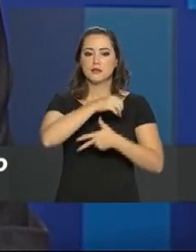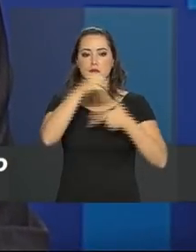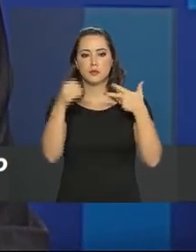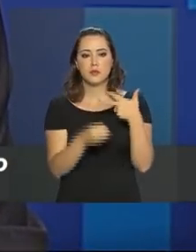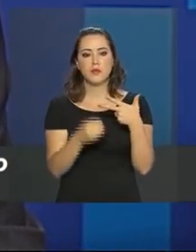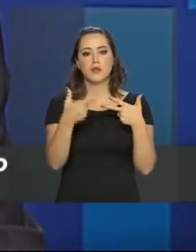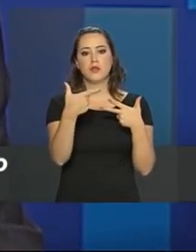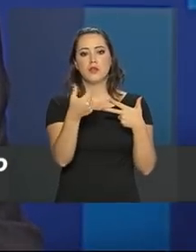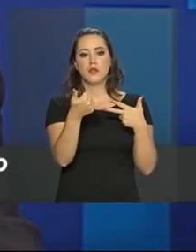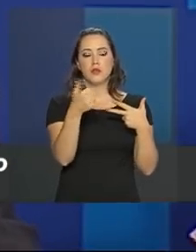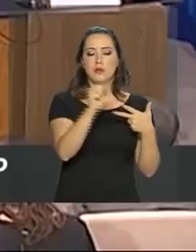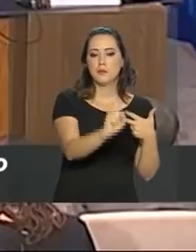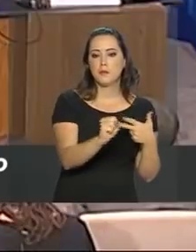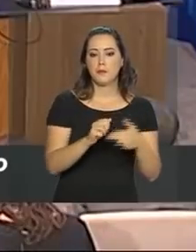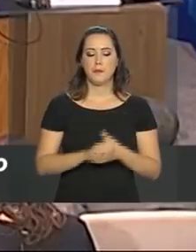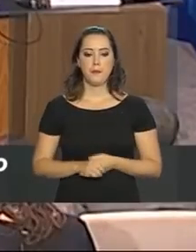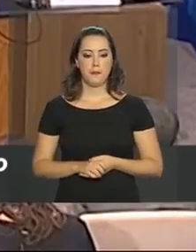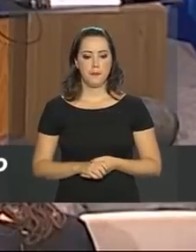2018